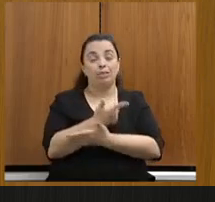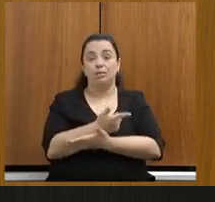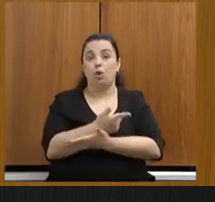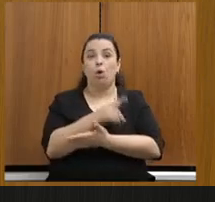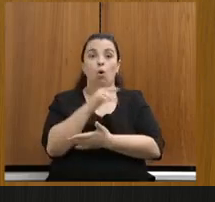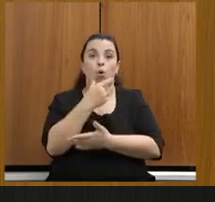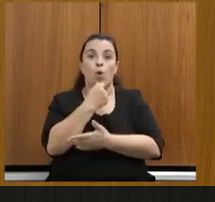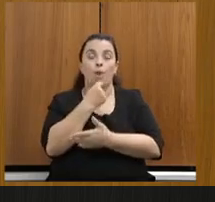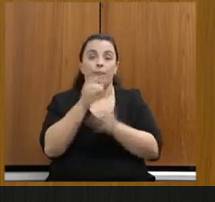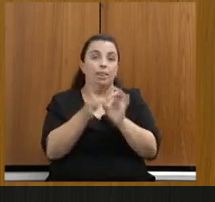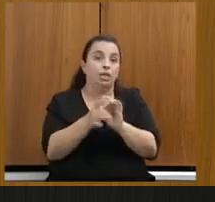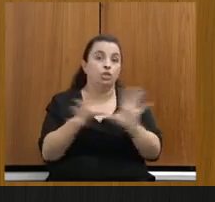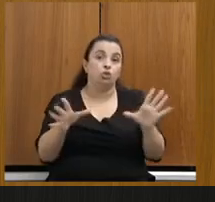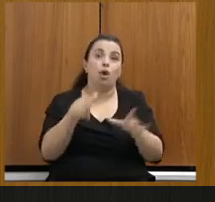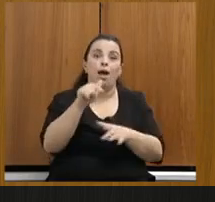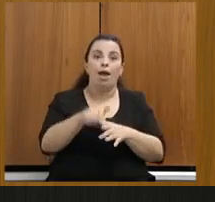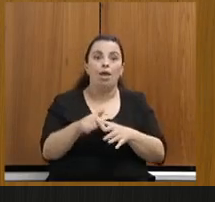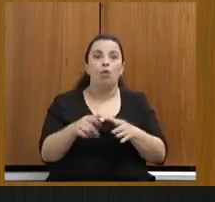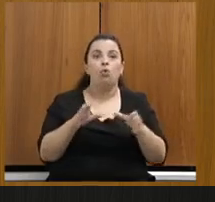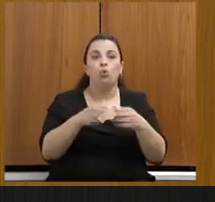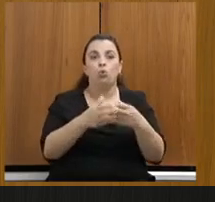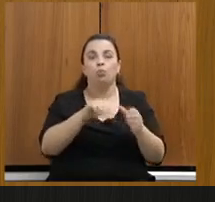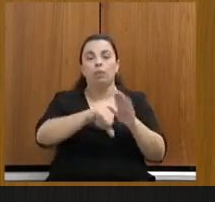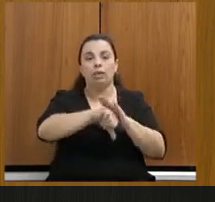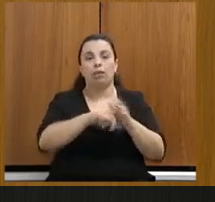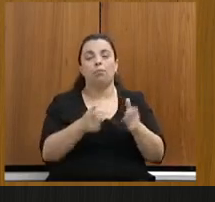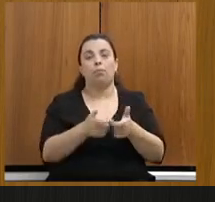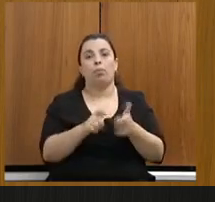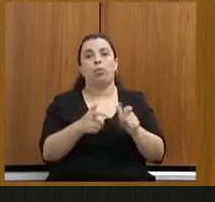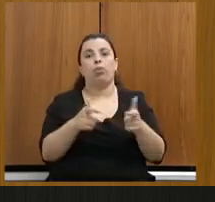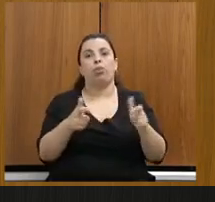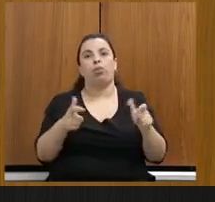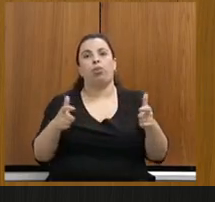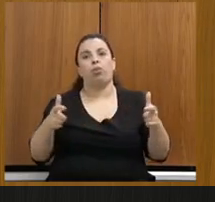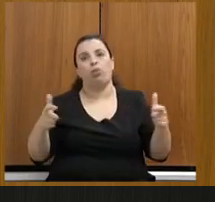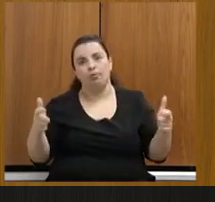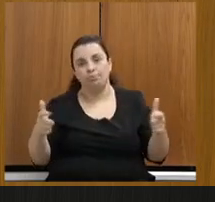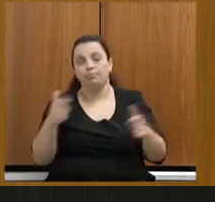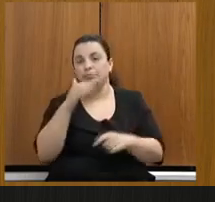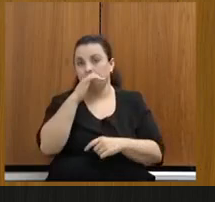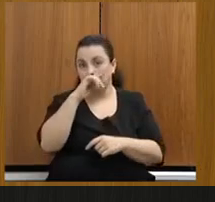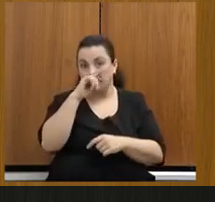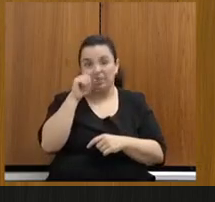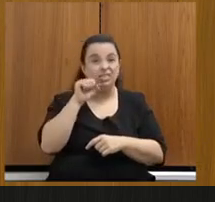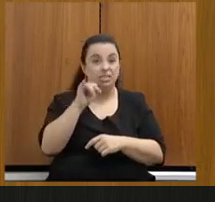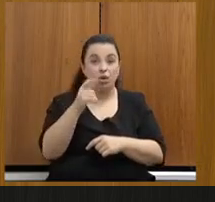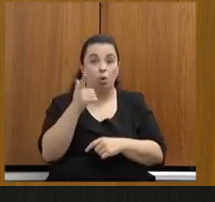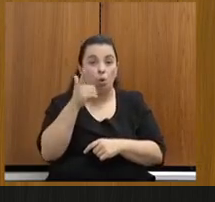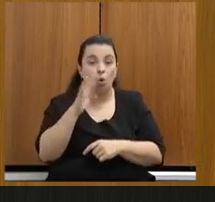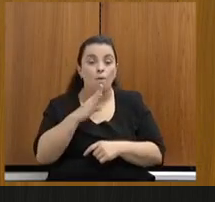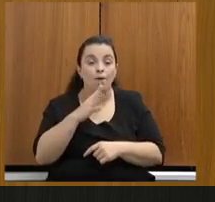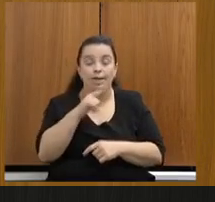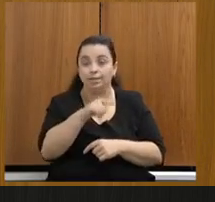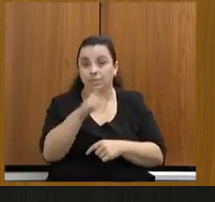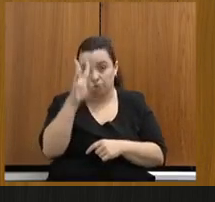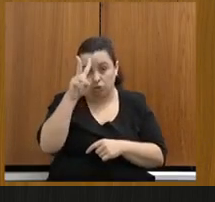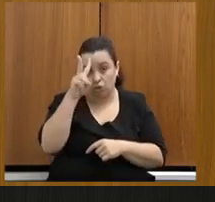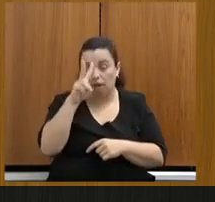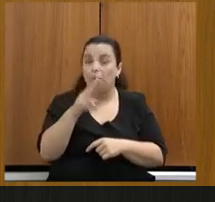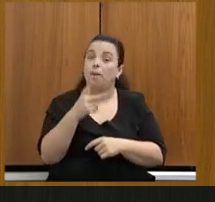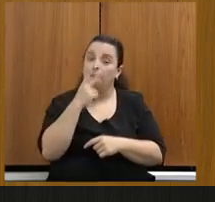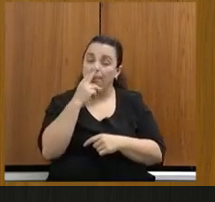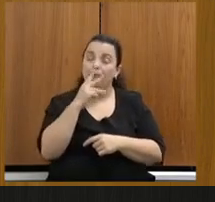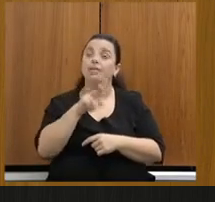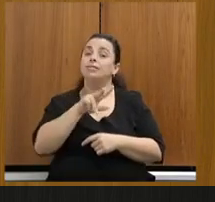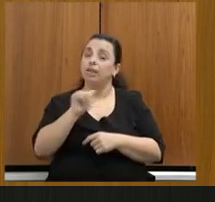junto com outras facções criminosas Tem um ditado do burro que Deputado que diz o seguinte que quem não conhece a sua história está condenado a repeti-la e parece que o